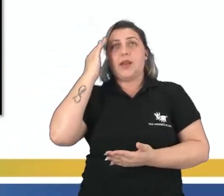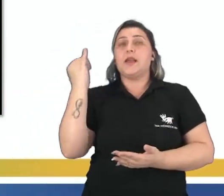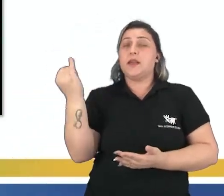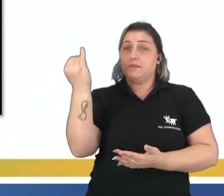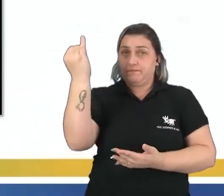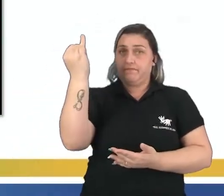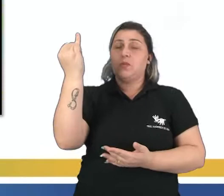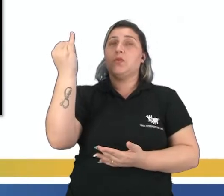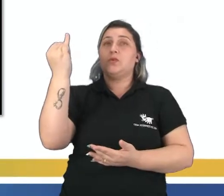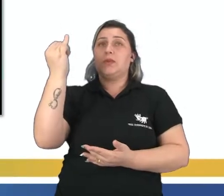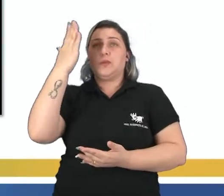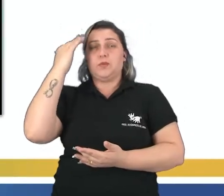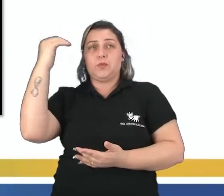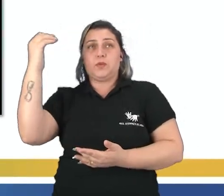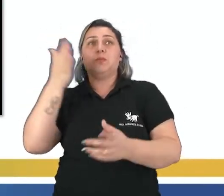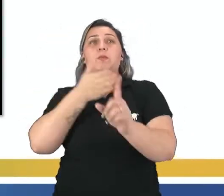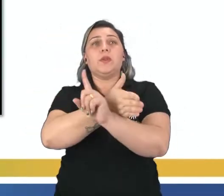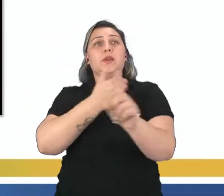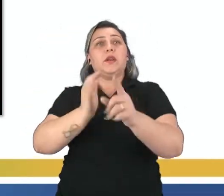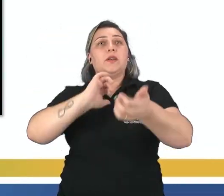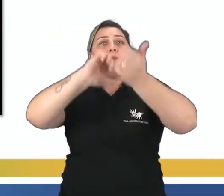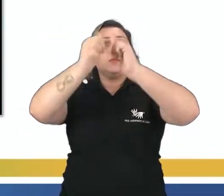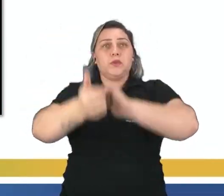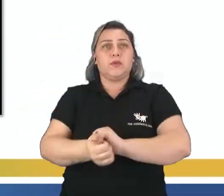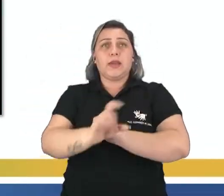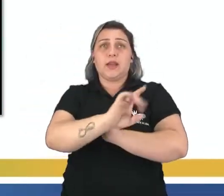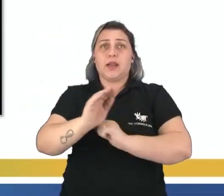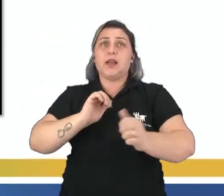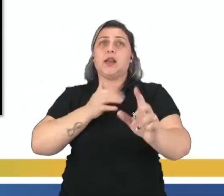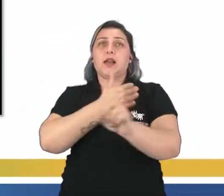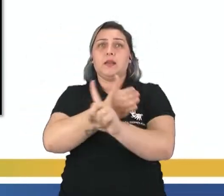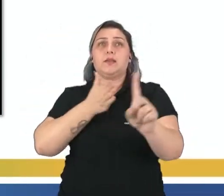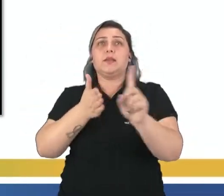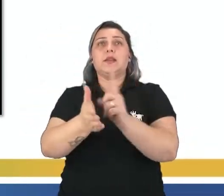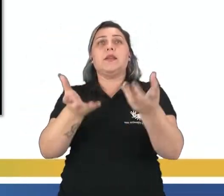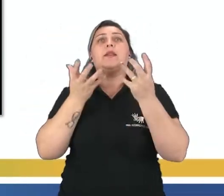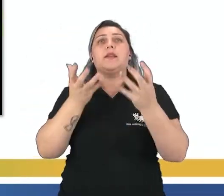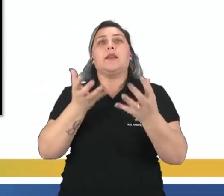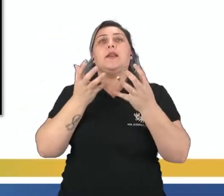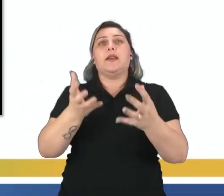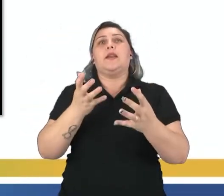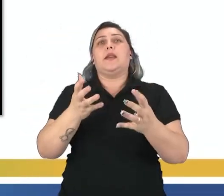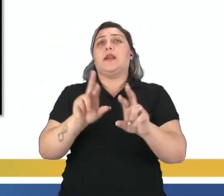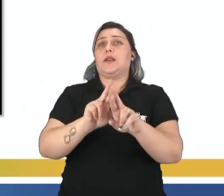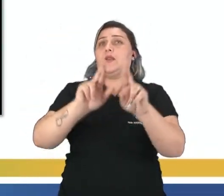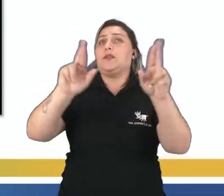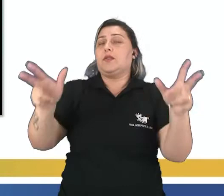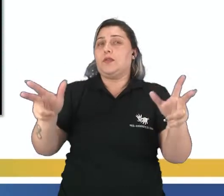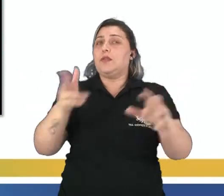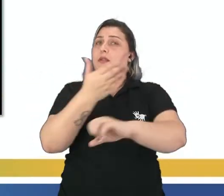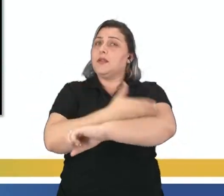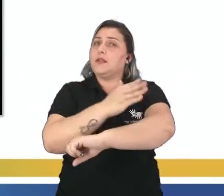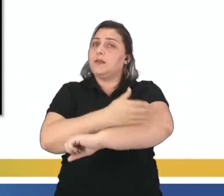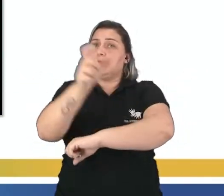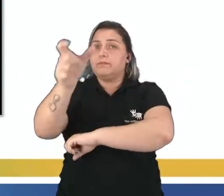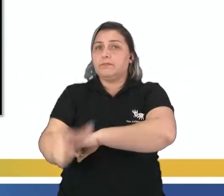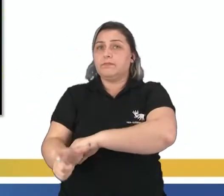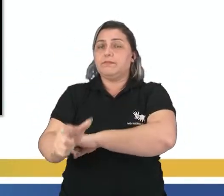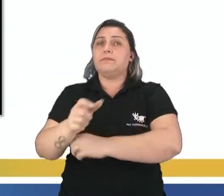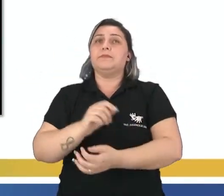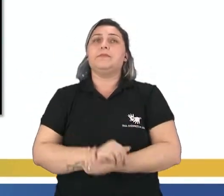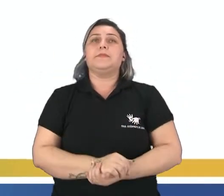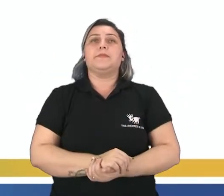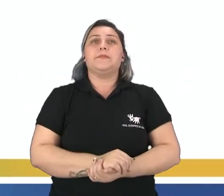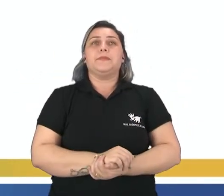para determinar o sucesso em determinada modalidade esportiva. E cada modalidade requer atributos diferentes de